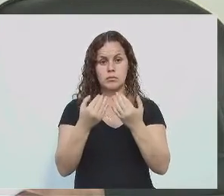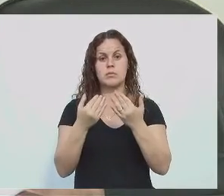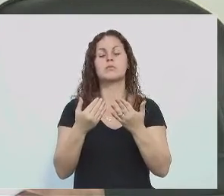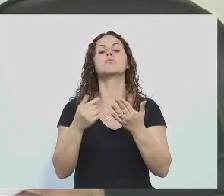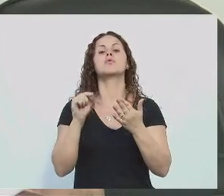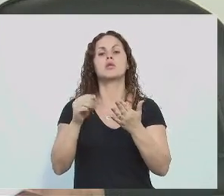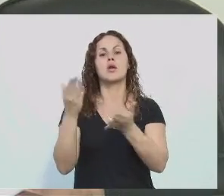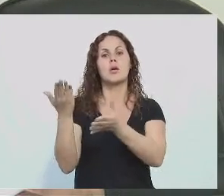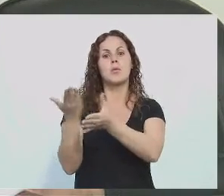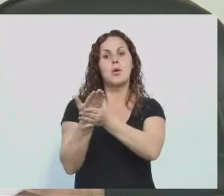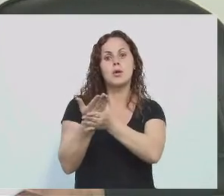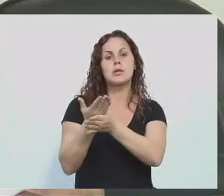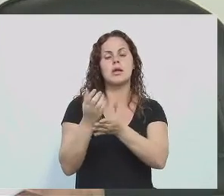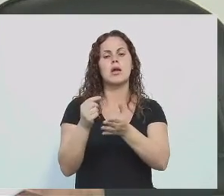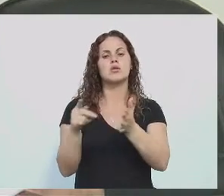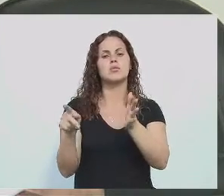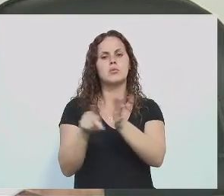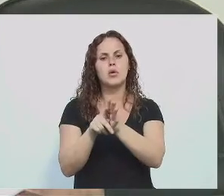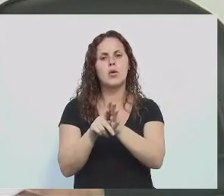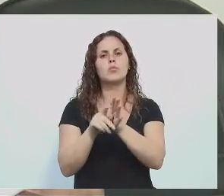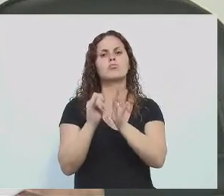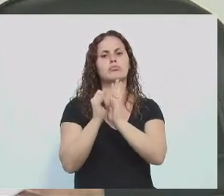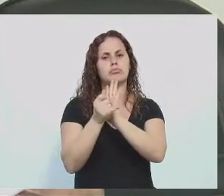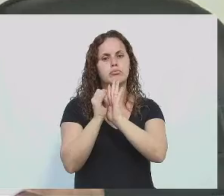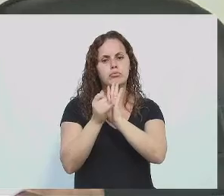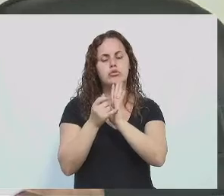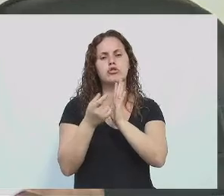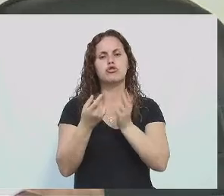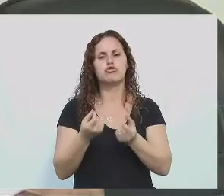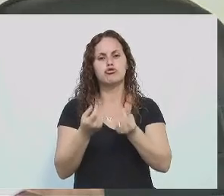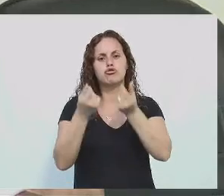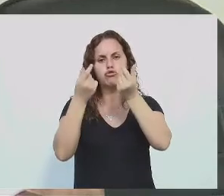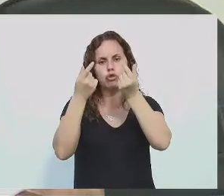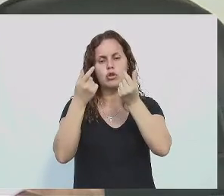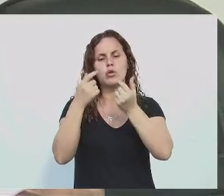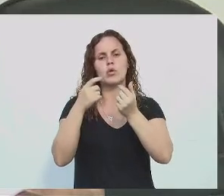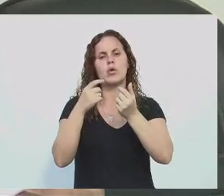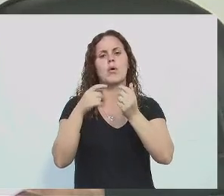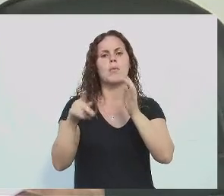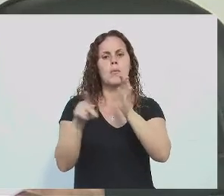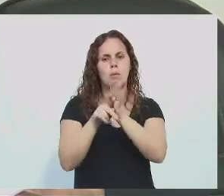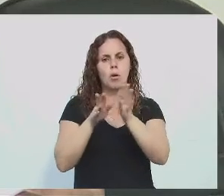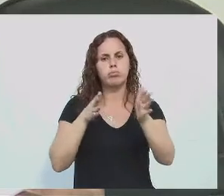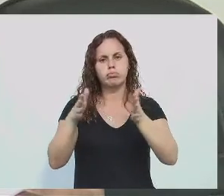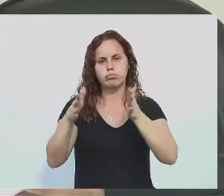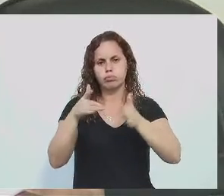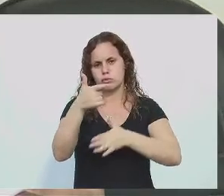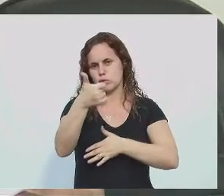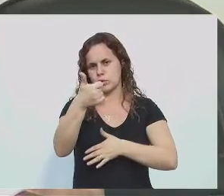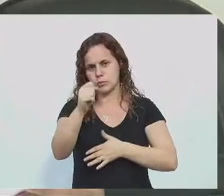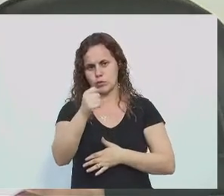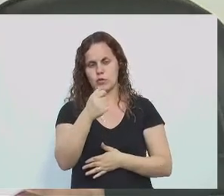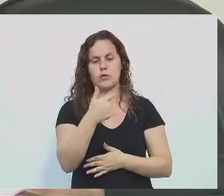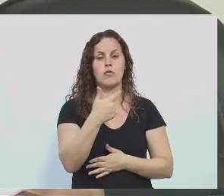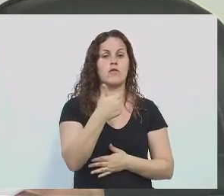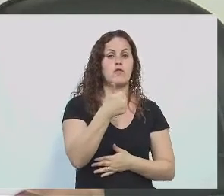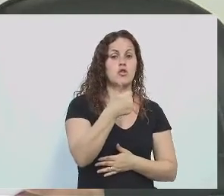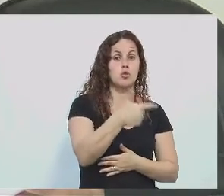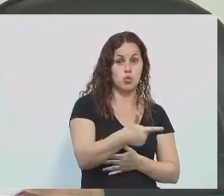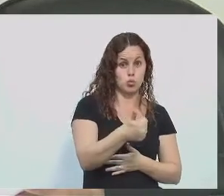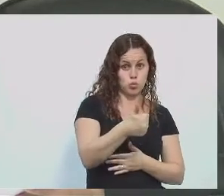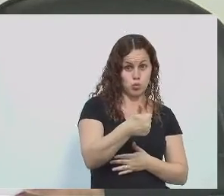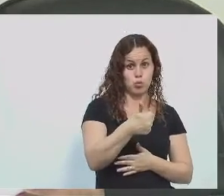deste processo de licitação com o fim da legislatura de 2020, datada de 31 de dezembro de